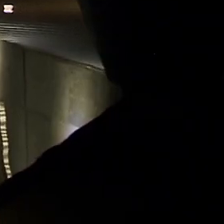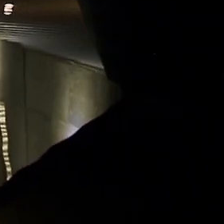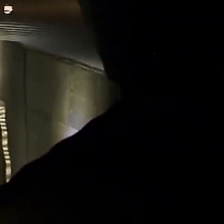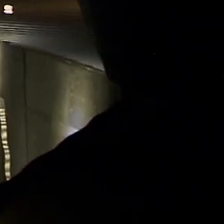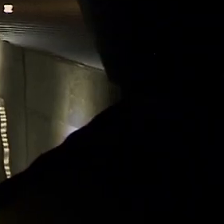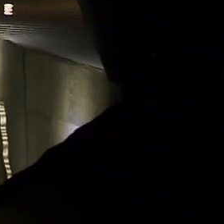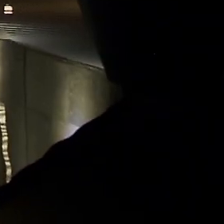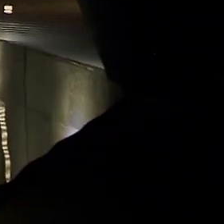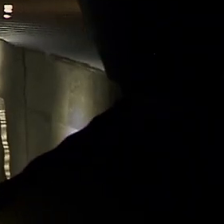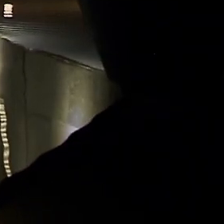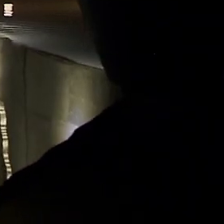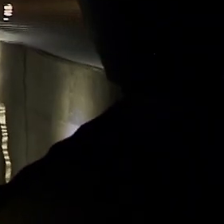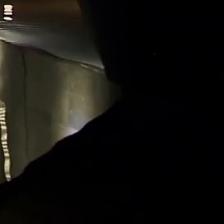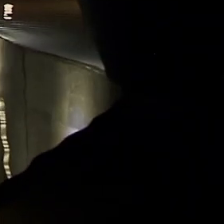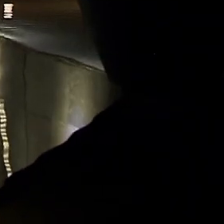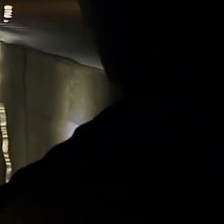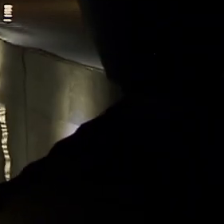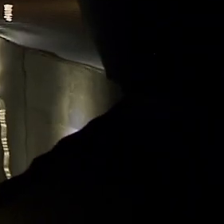Legenda Zanotto